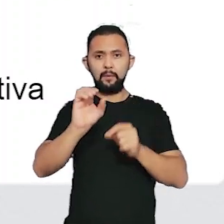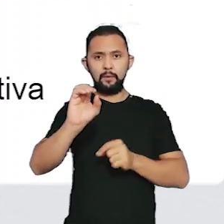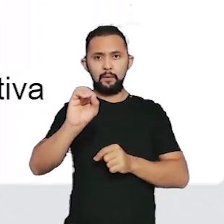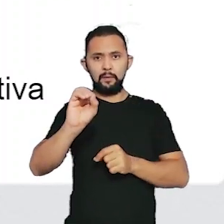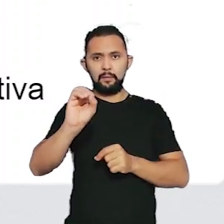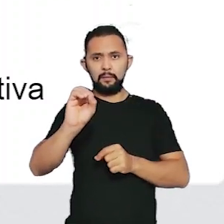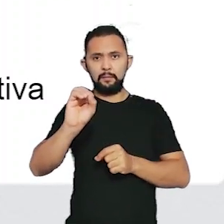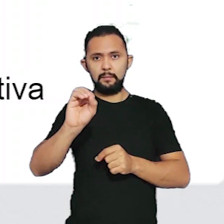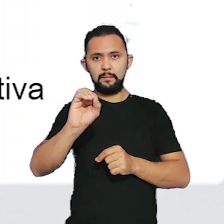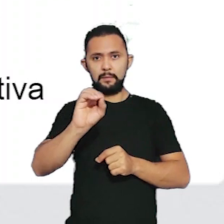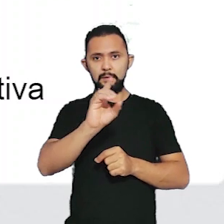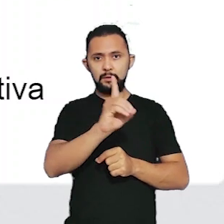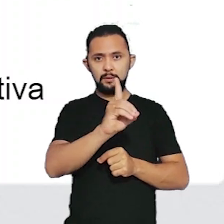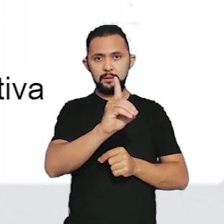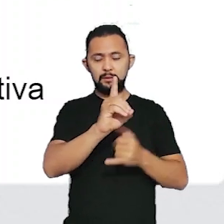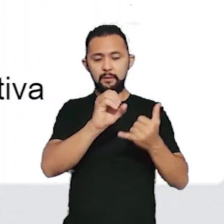Então, é como se fosse